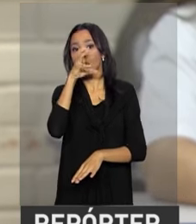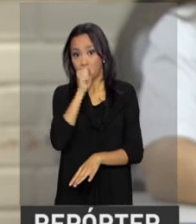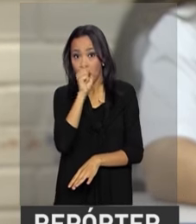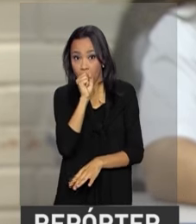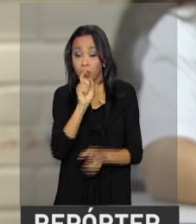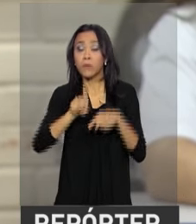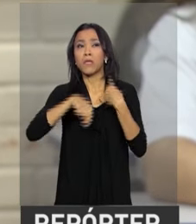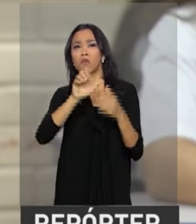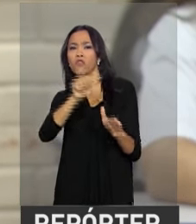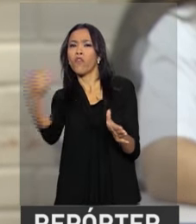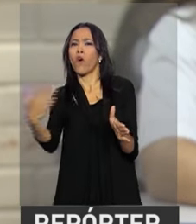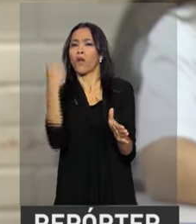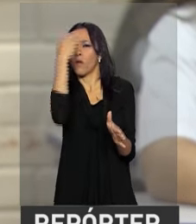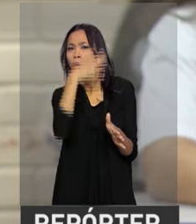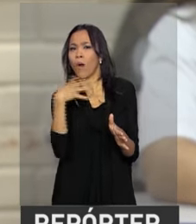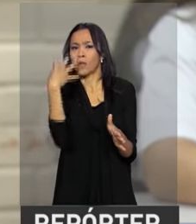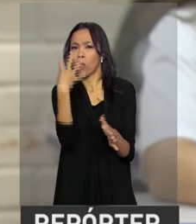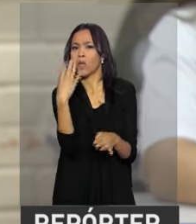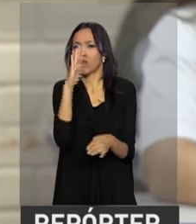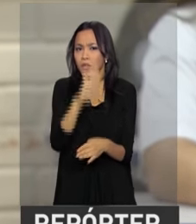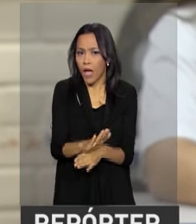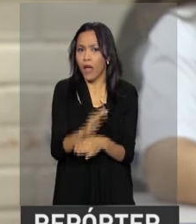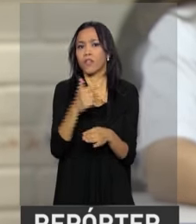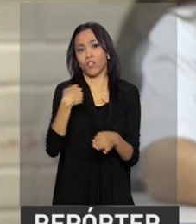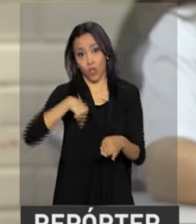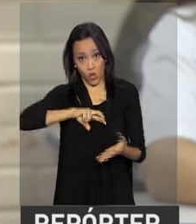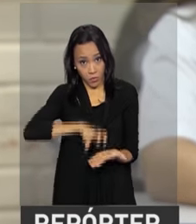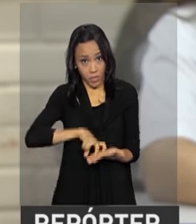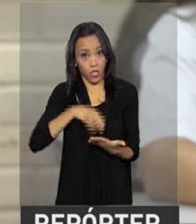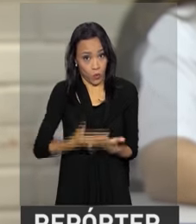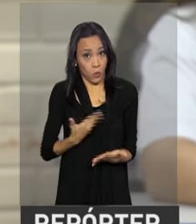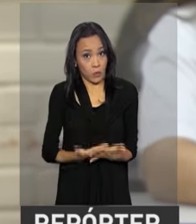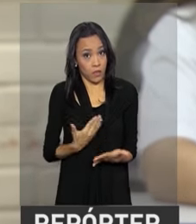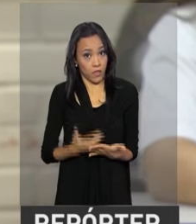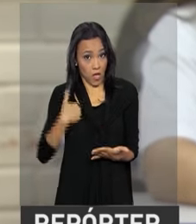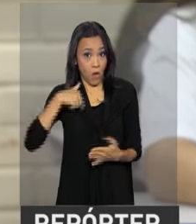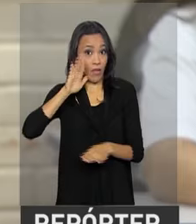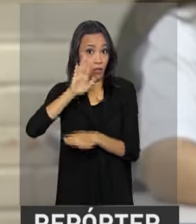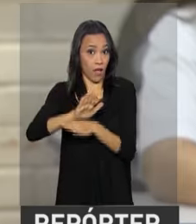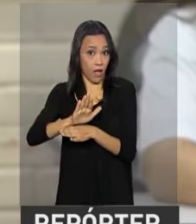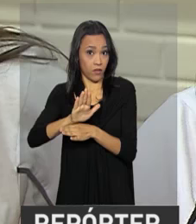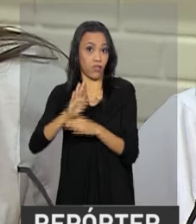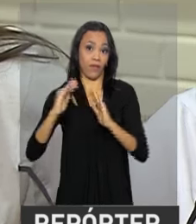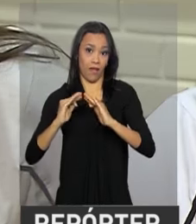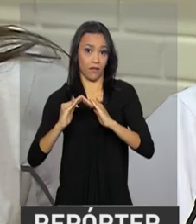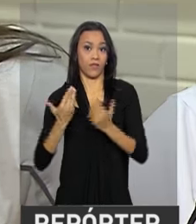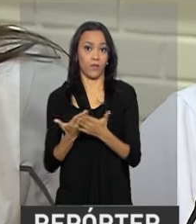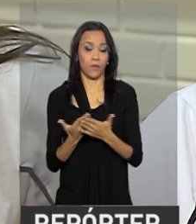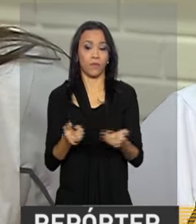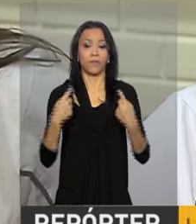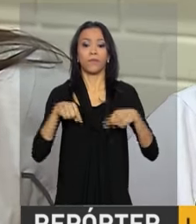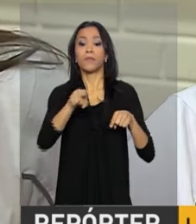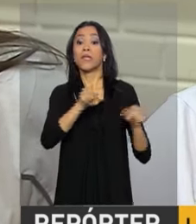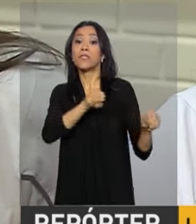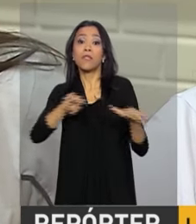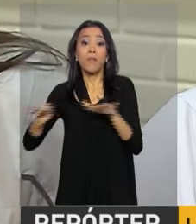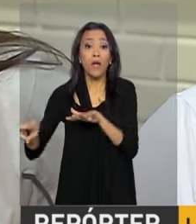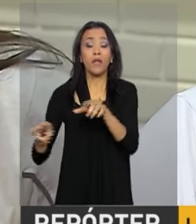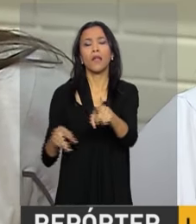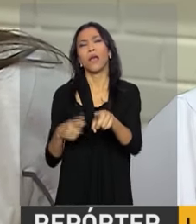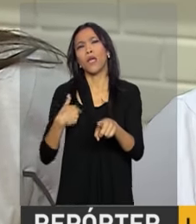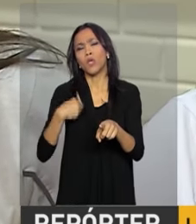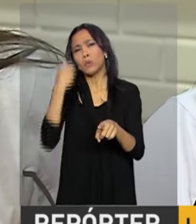fora umas 4 horas por tarde, porque como a gente está de manhã na escola, eu estudo à tarde em casa. Na semana eu estudo